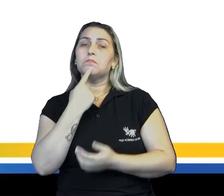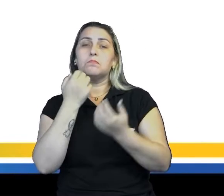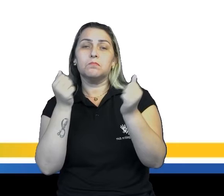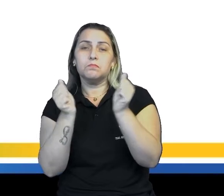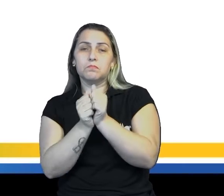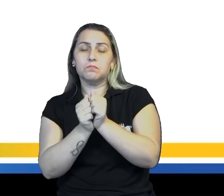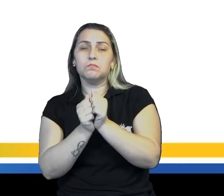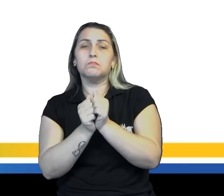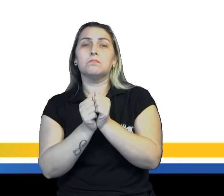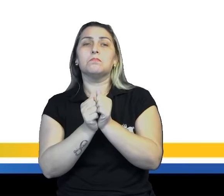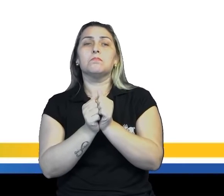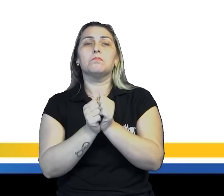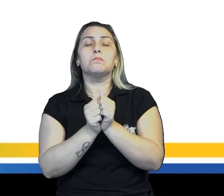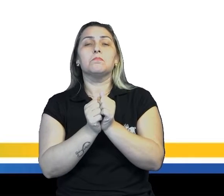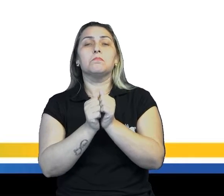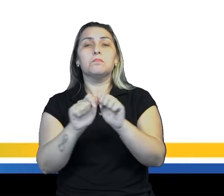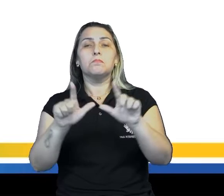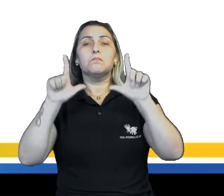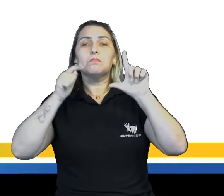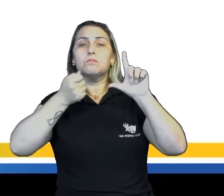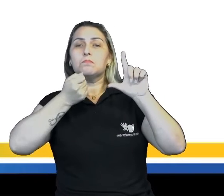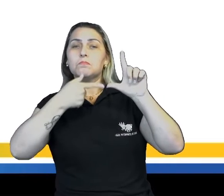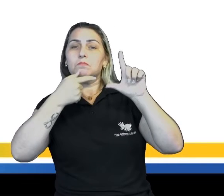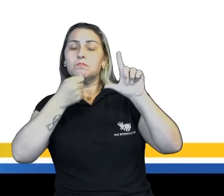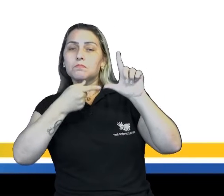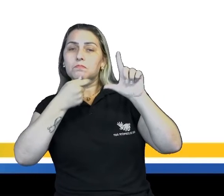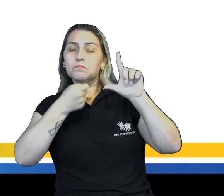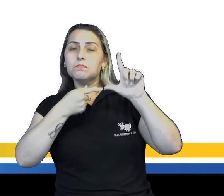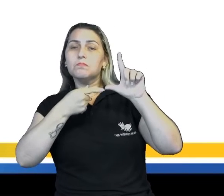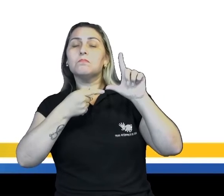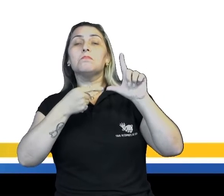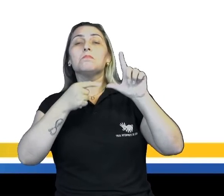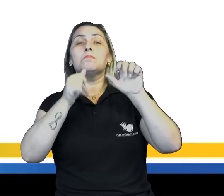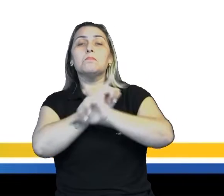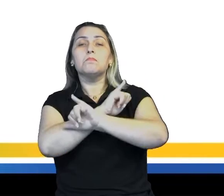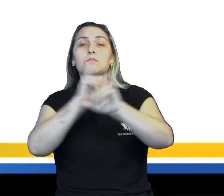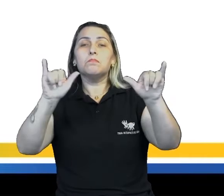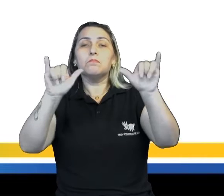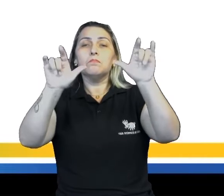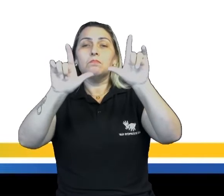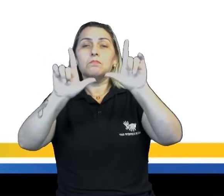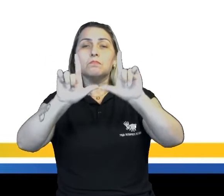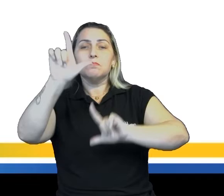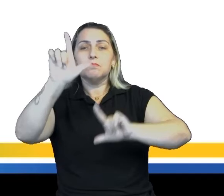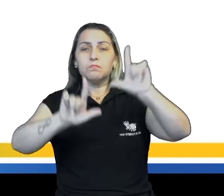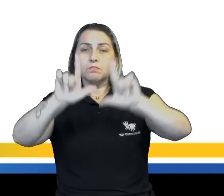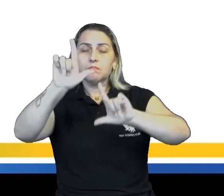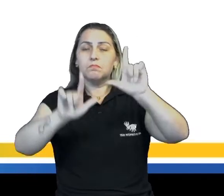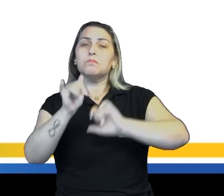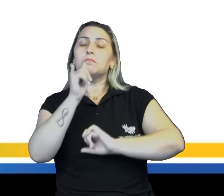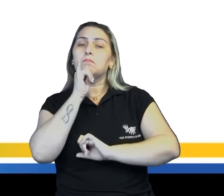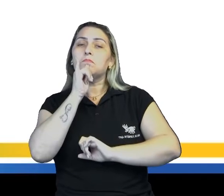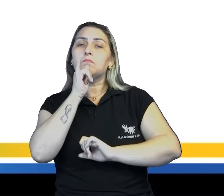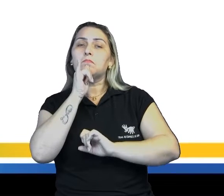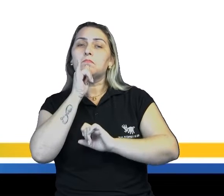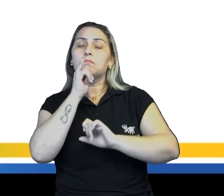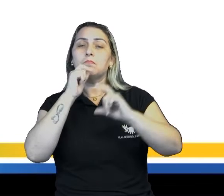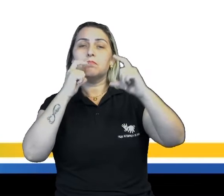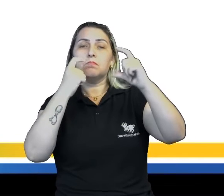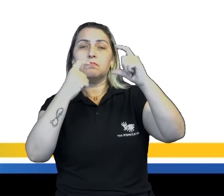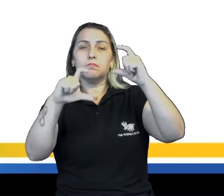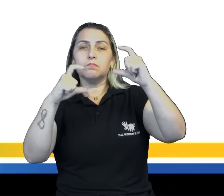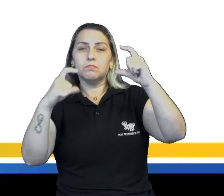tempo, como nos casos das charges, cartoons e anúncios publicitários, por exemplo. Uma história em